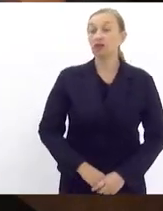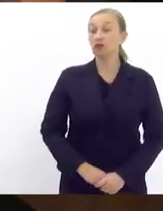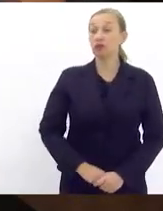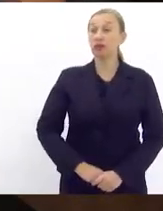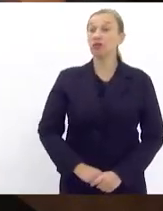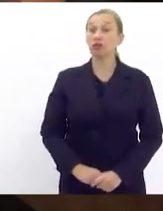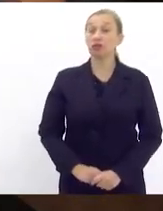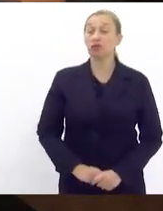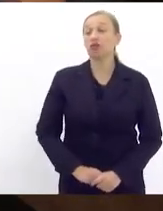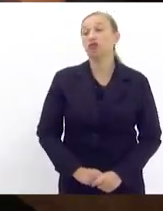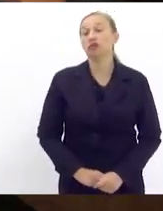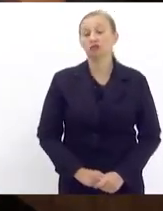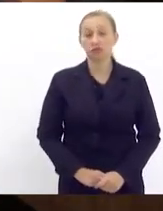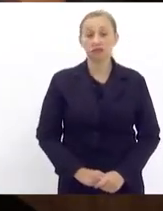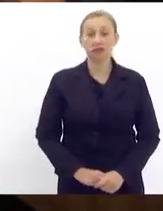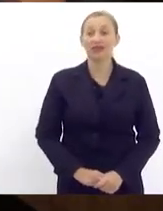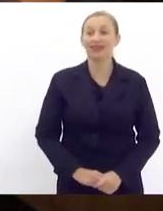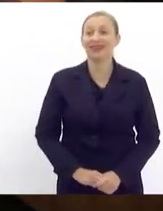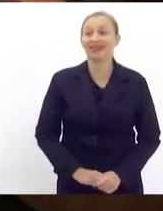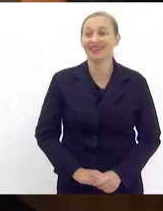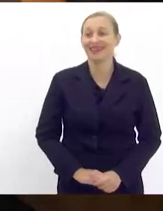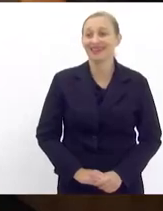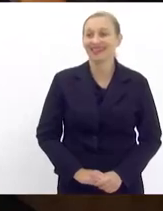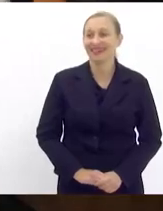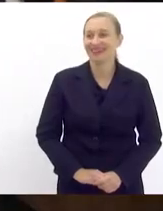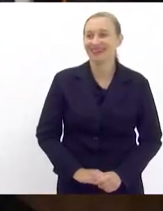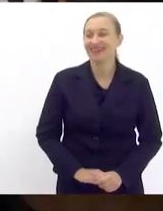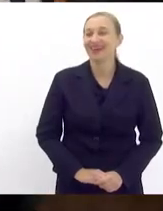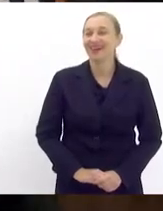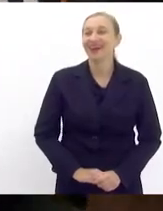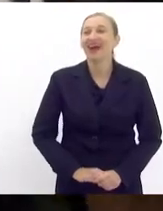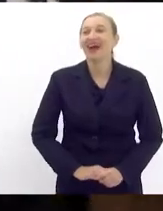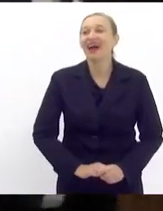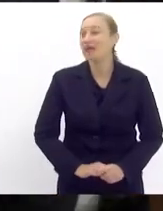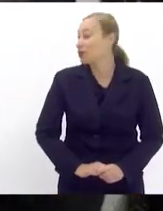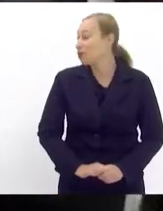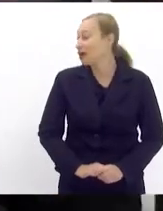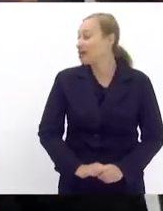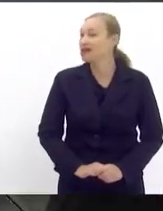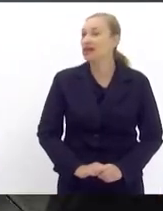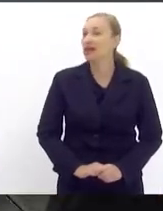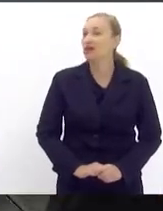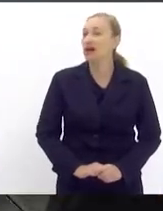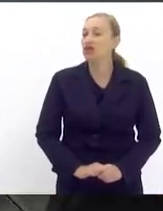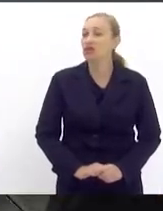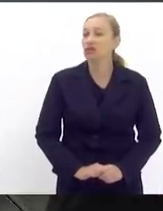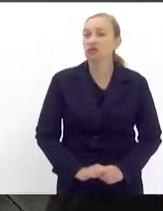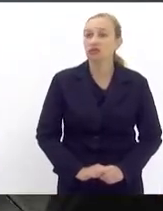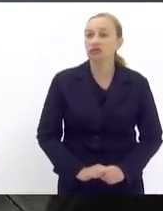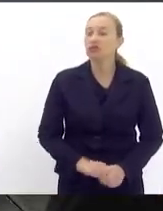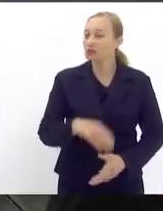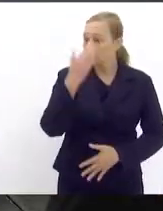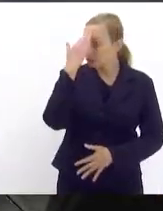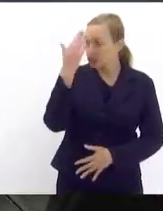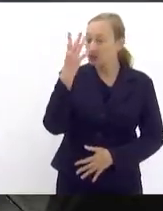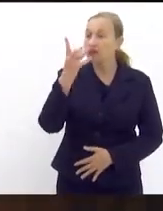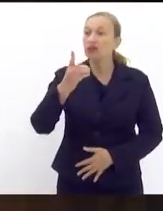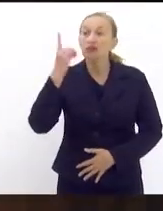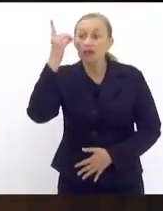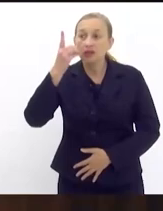Ética do Cuidado território da proteção questão de ordem senhora Presidente